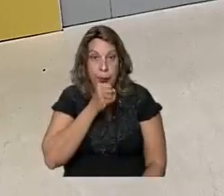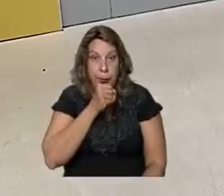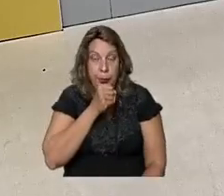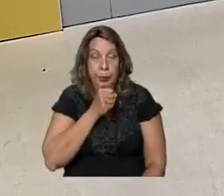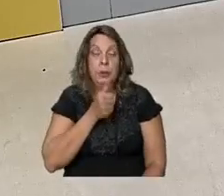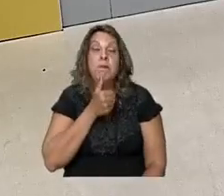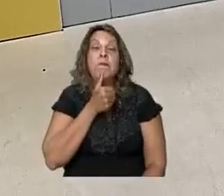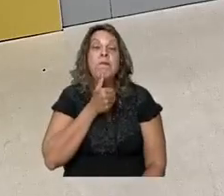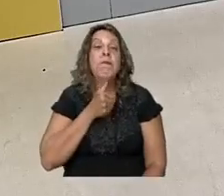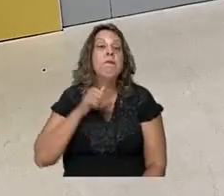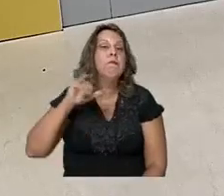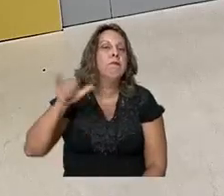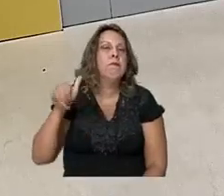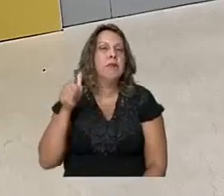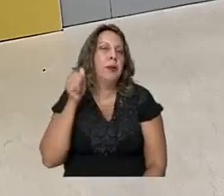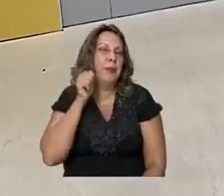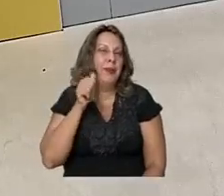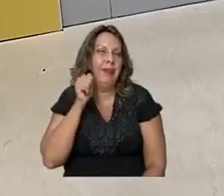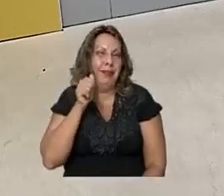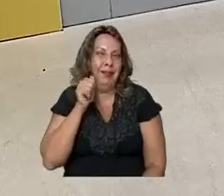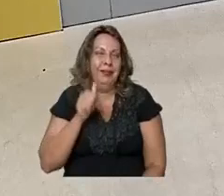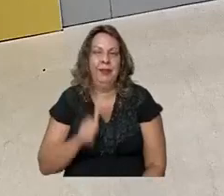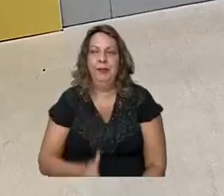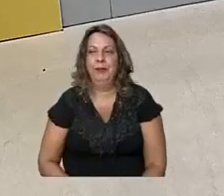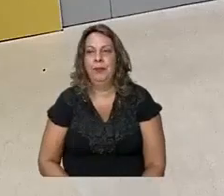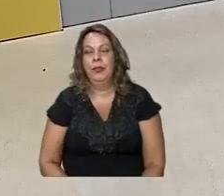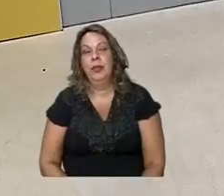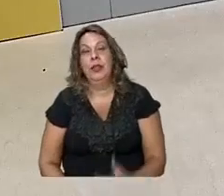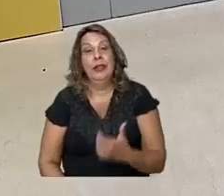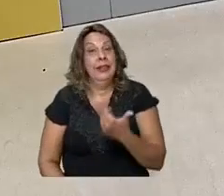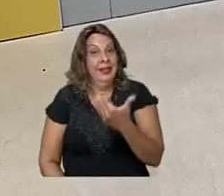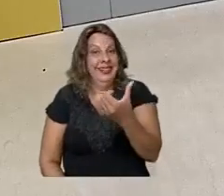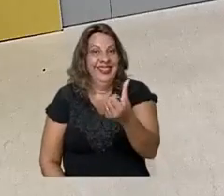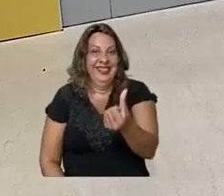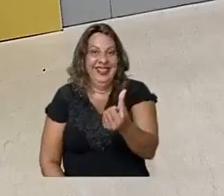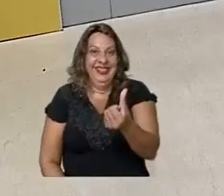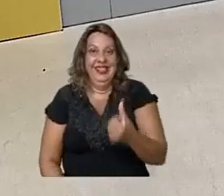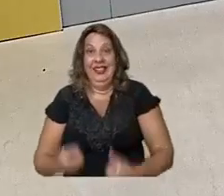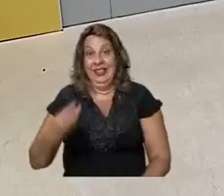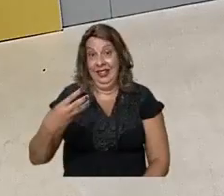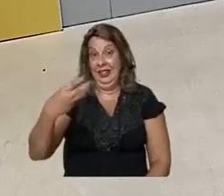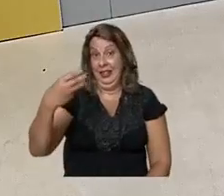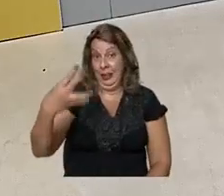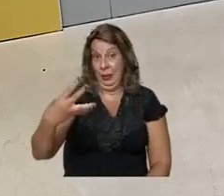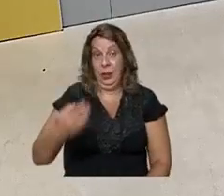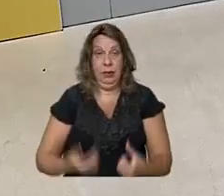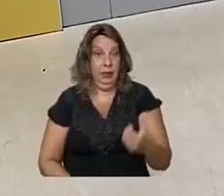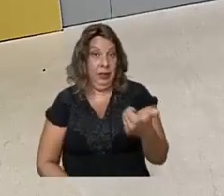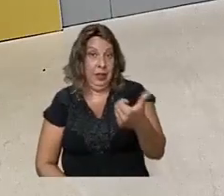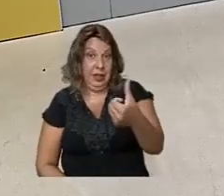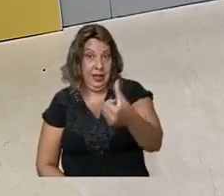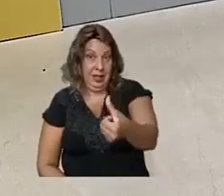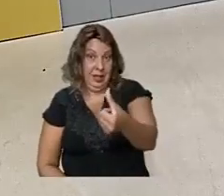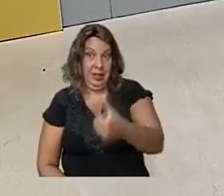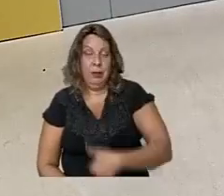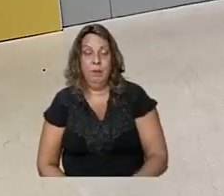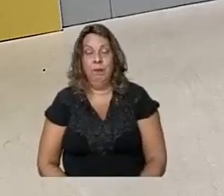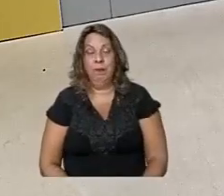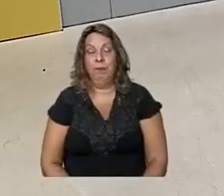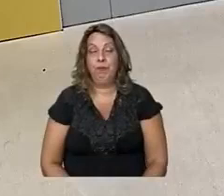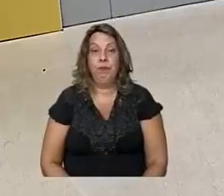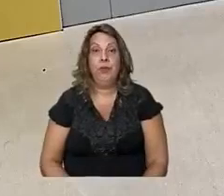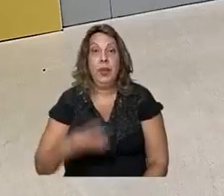34. Número 34 e número 16, número 16.